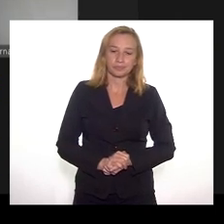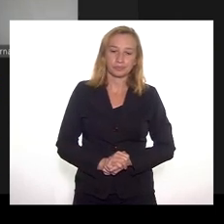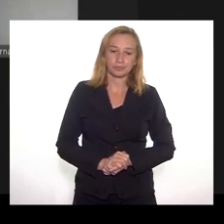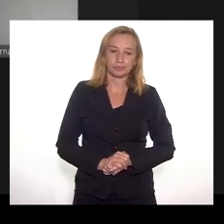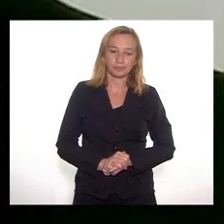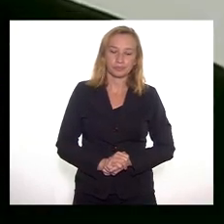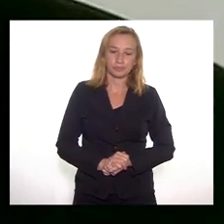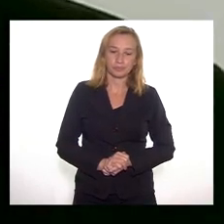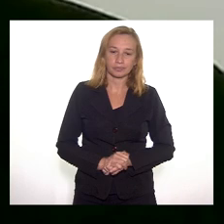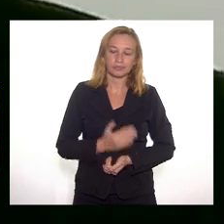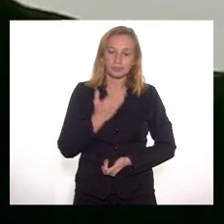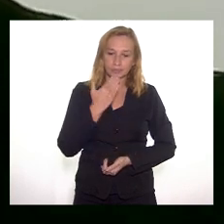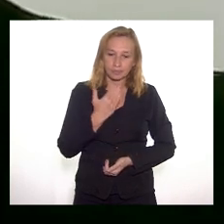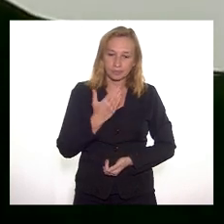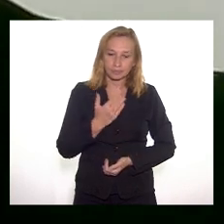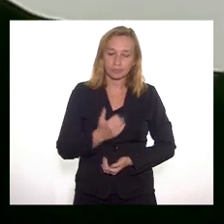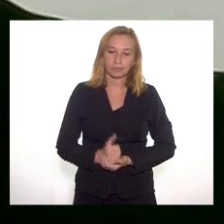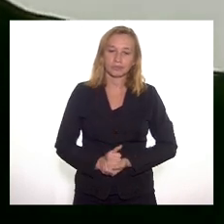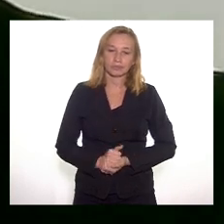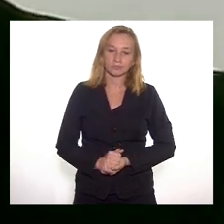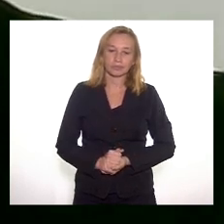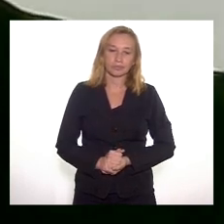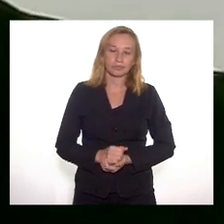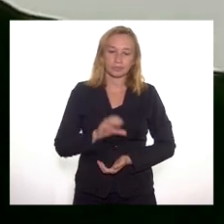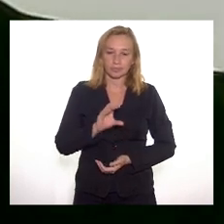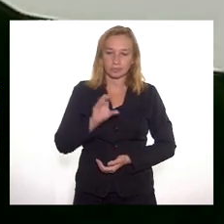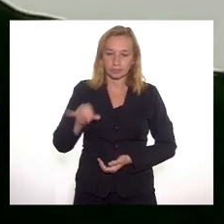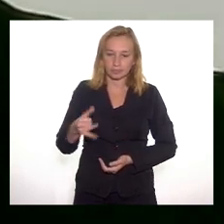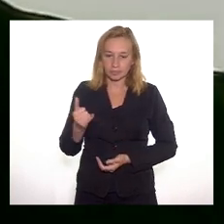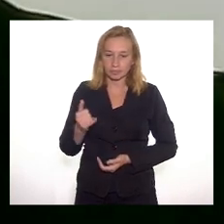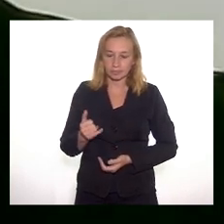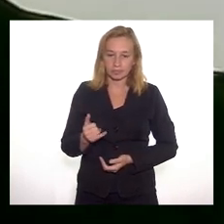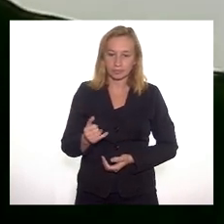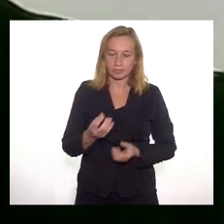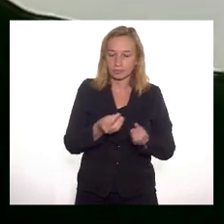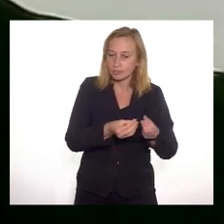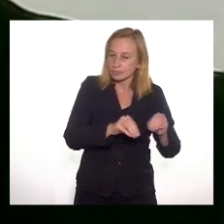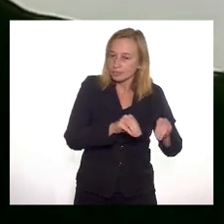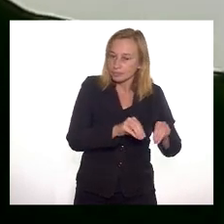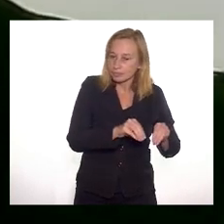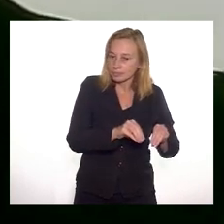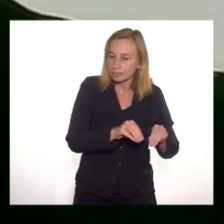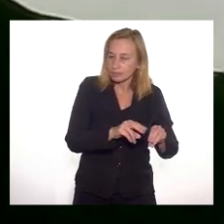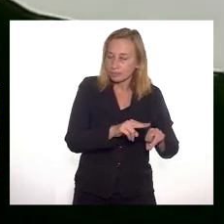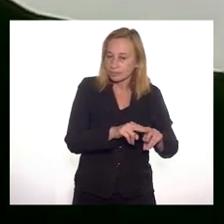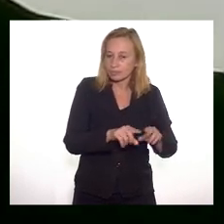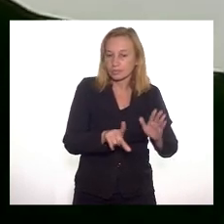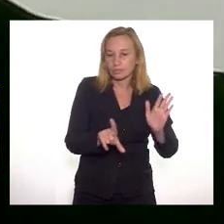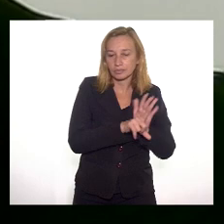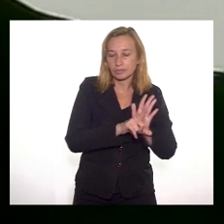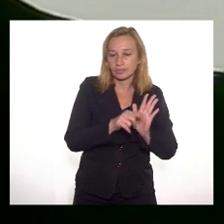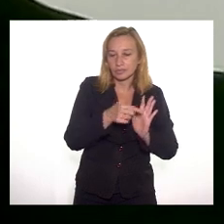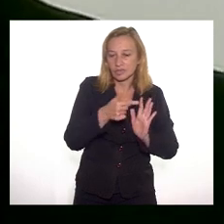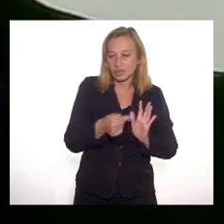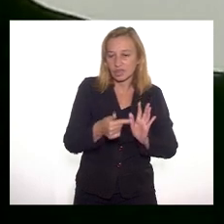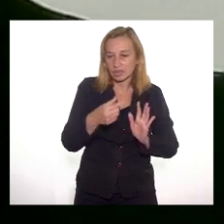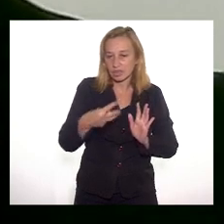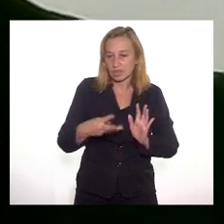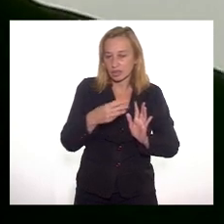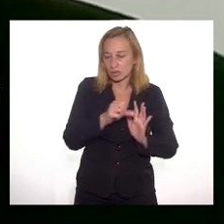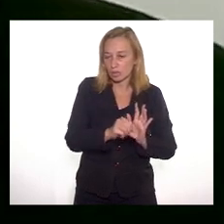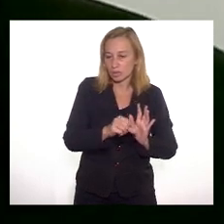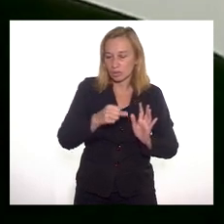vou pedir a Vossa Excelência que remeta a CCJ, porque o parecer seria pela prejudicabilidade por conta da Lei 7382 de